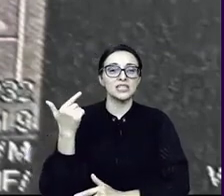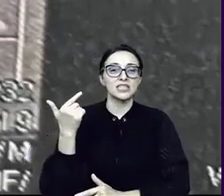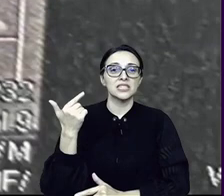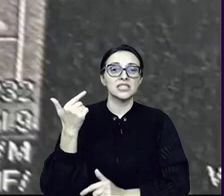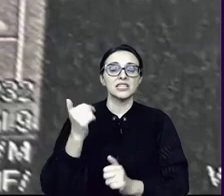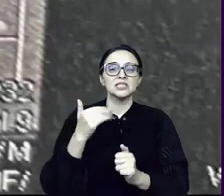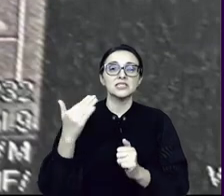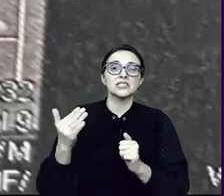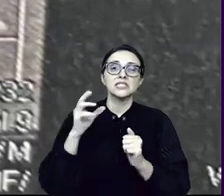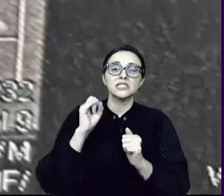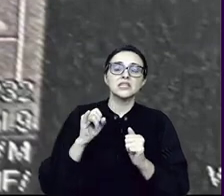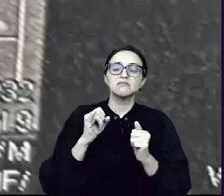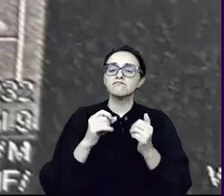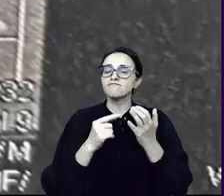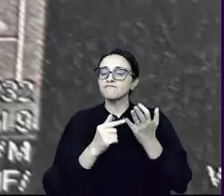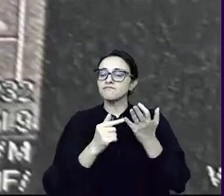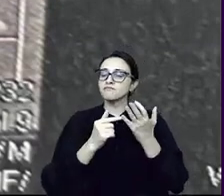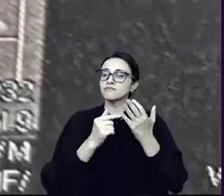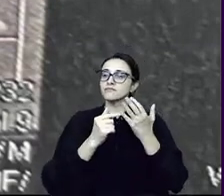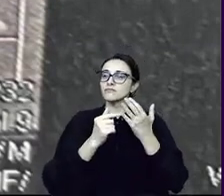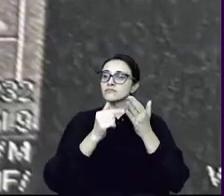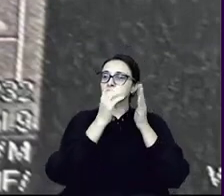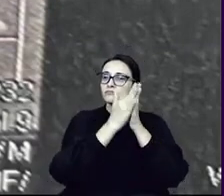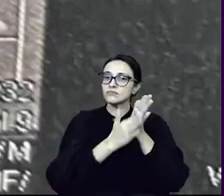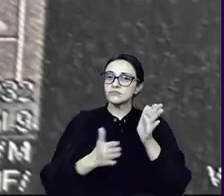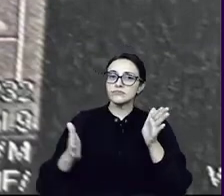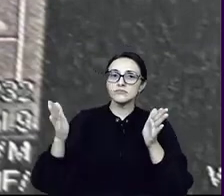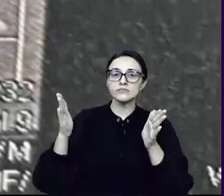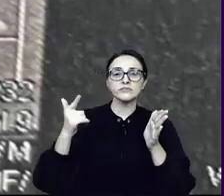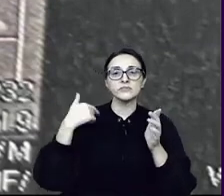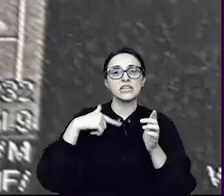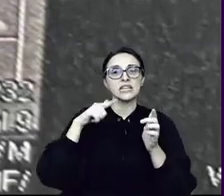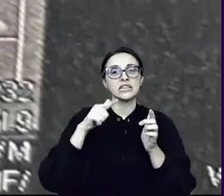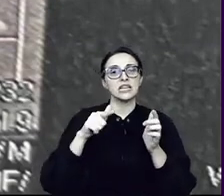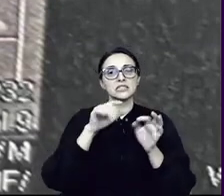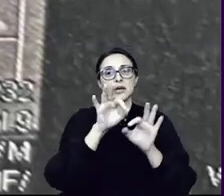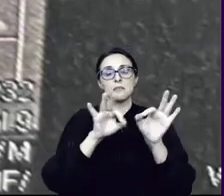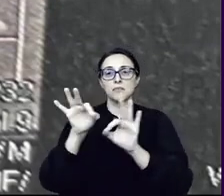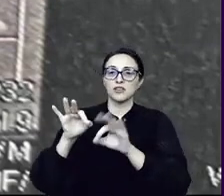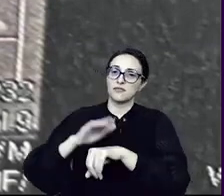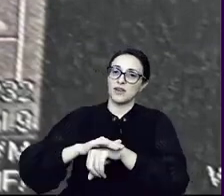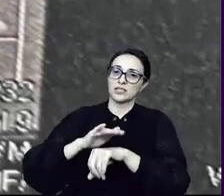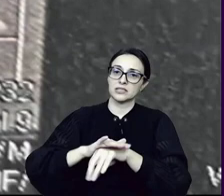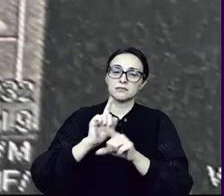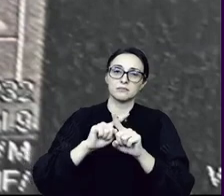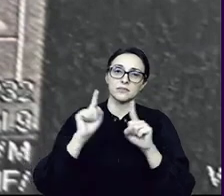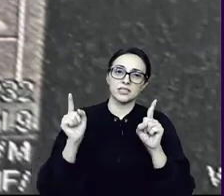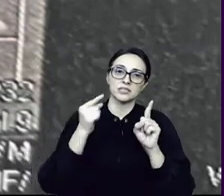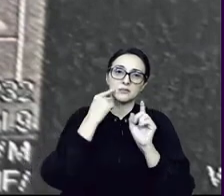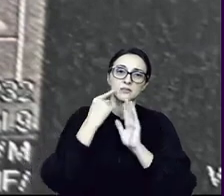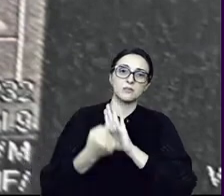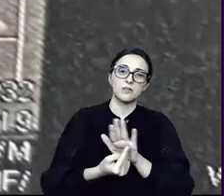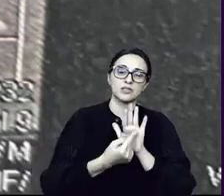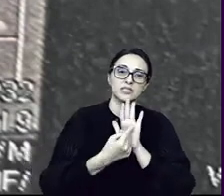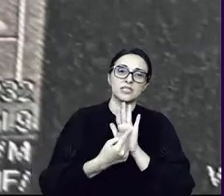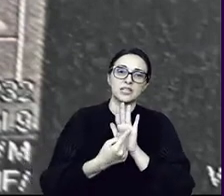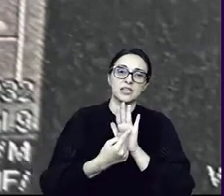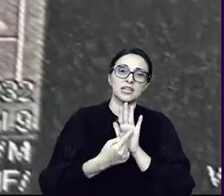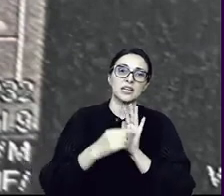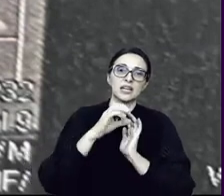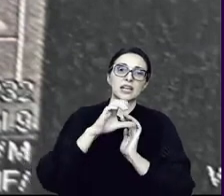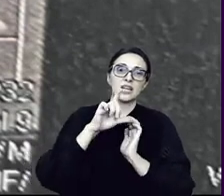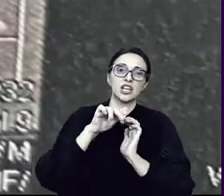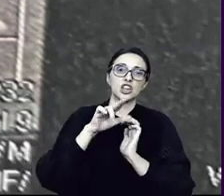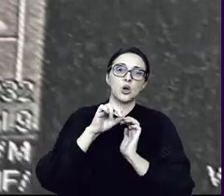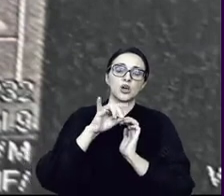posterior. Se você fosse traçar a linha de Friedman, claro que não é nesse plano que a gente faria, mas já parece ser uma glenoide,